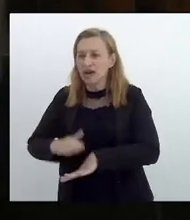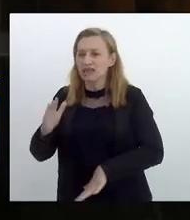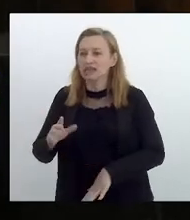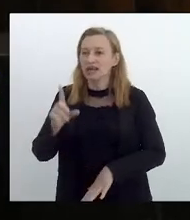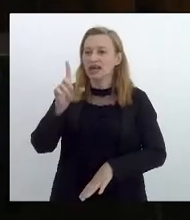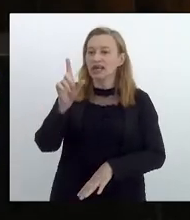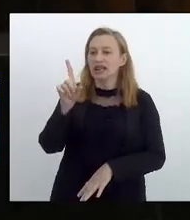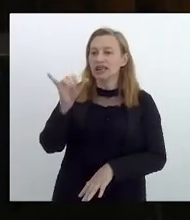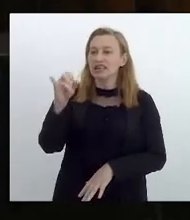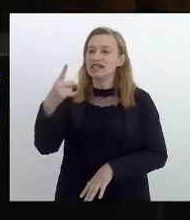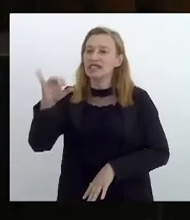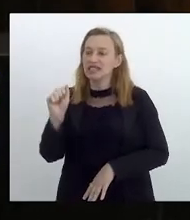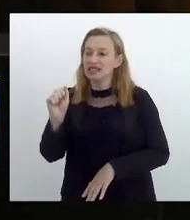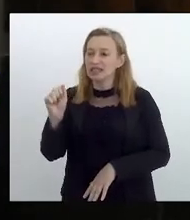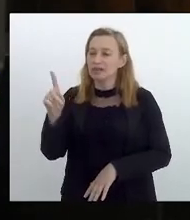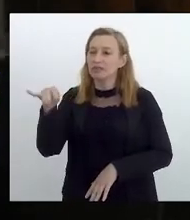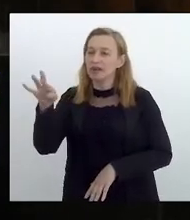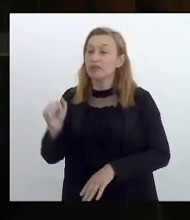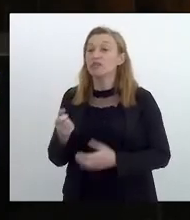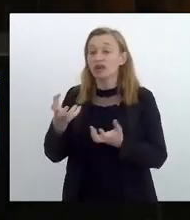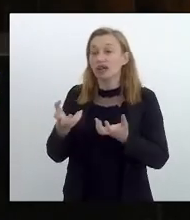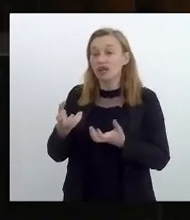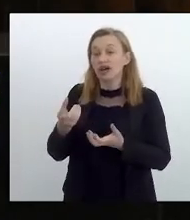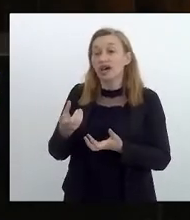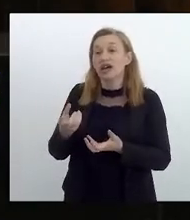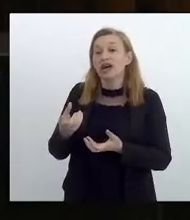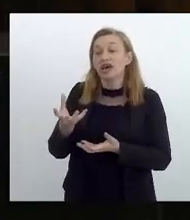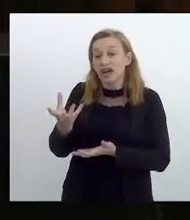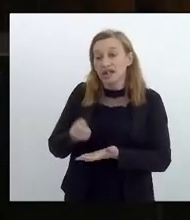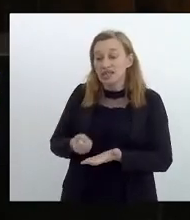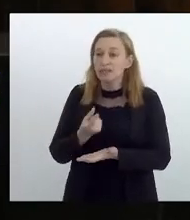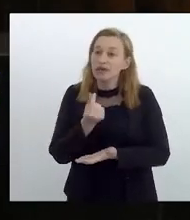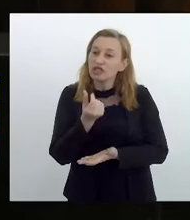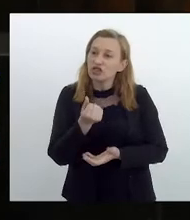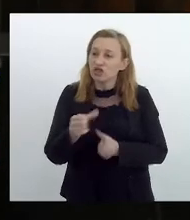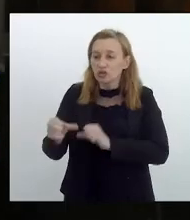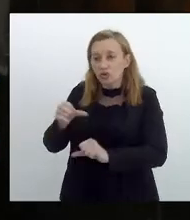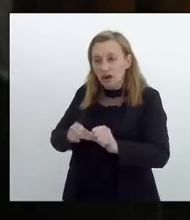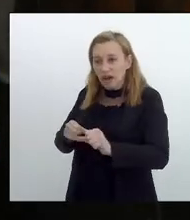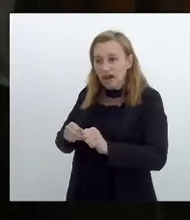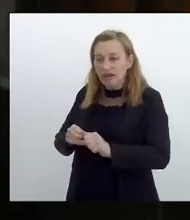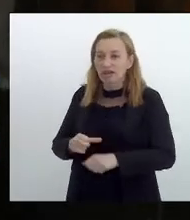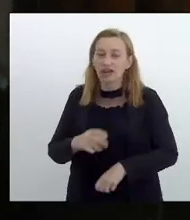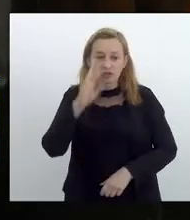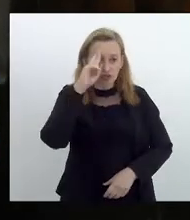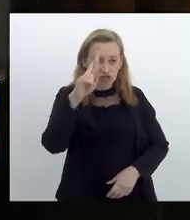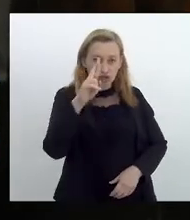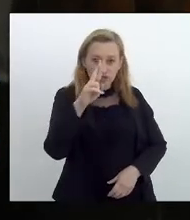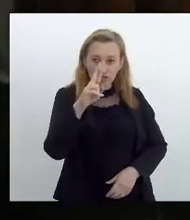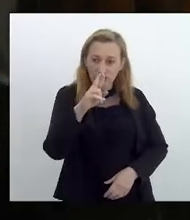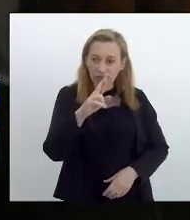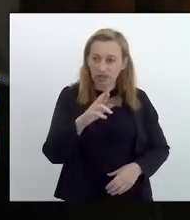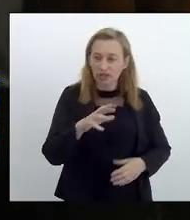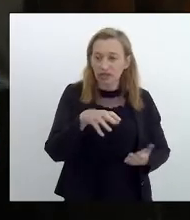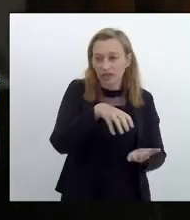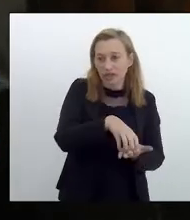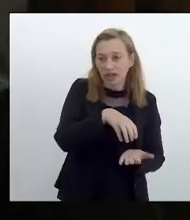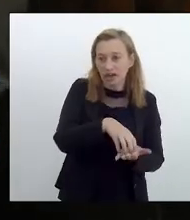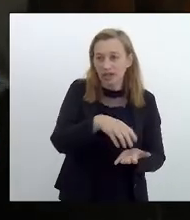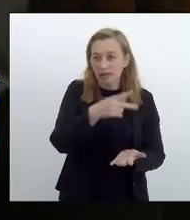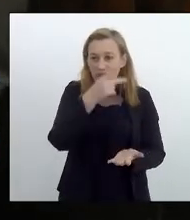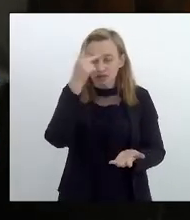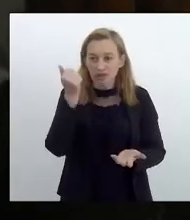feira eu quero receber em pecúnia aí o chefe do departamento teu sol vai dizer o seguinte artigo